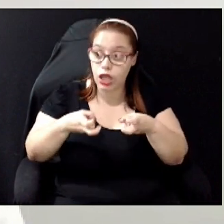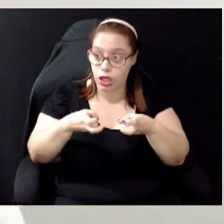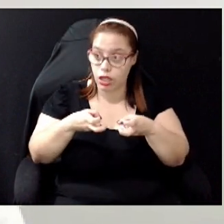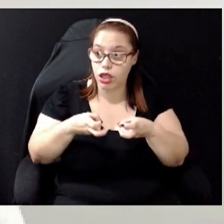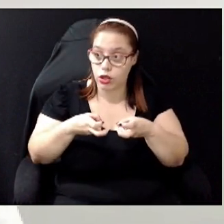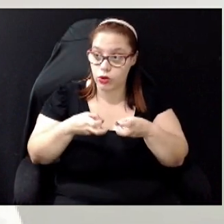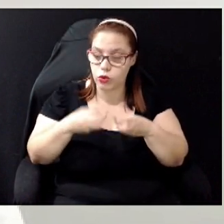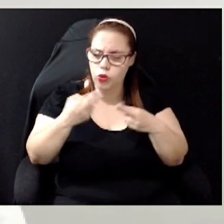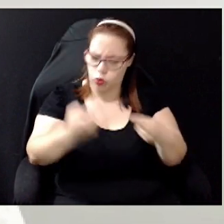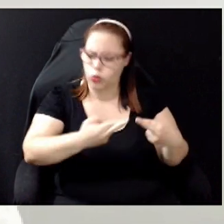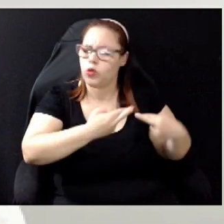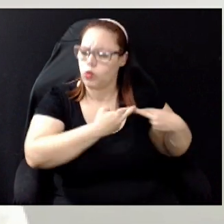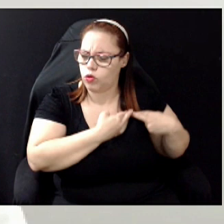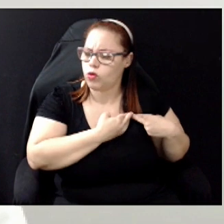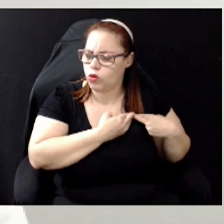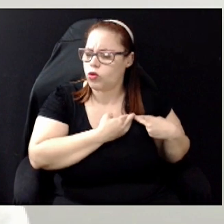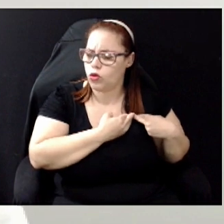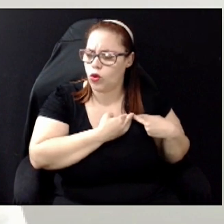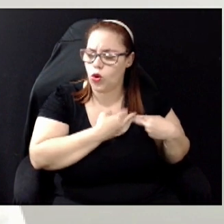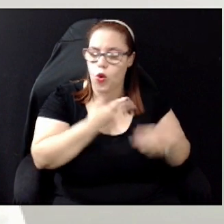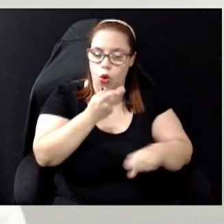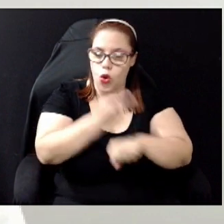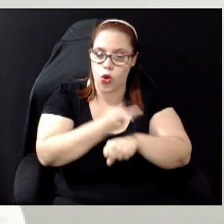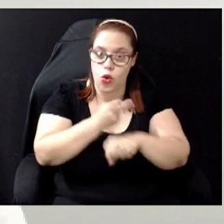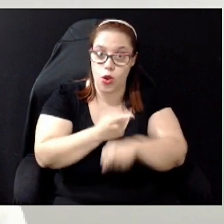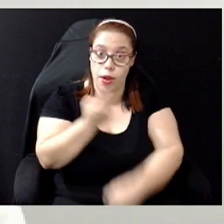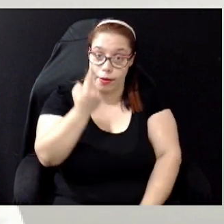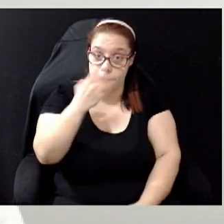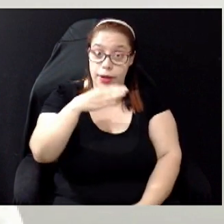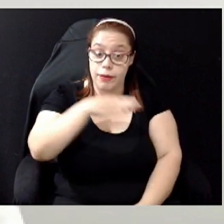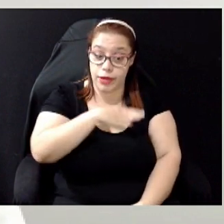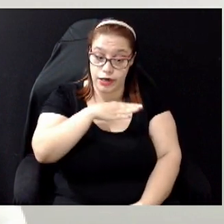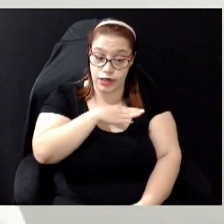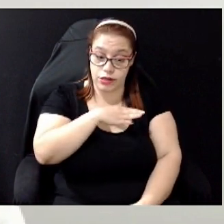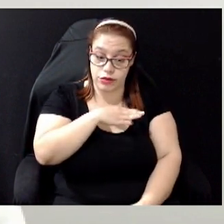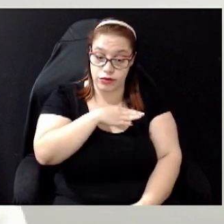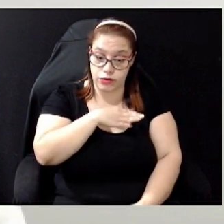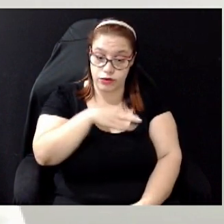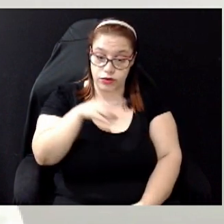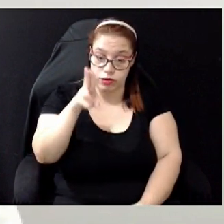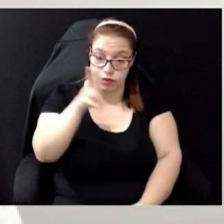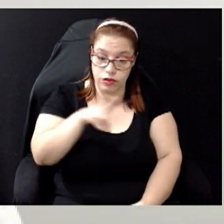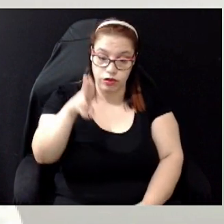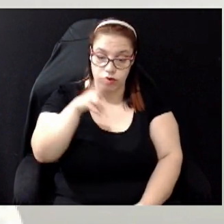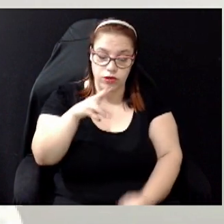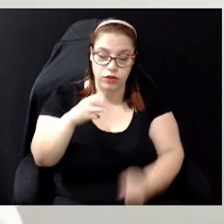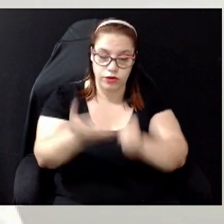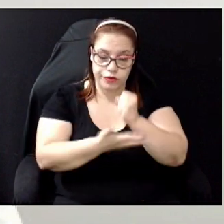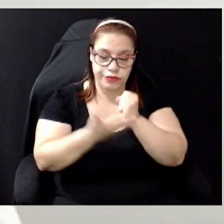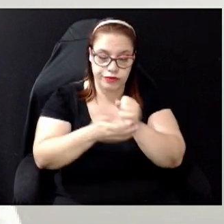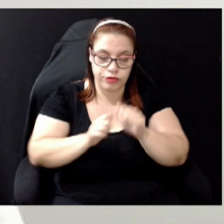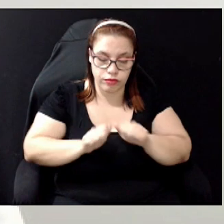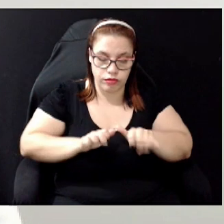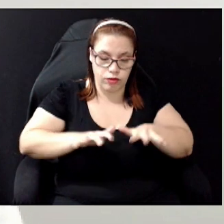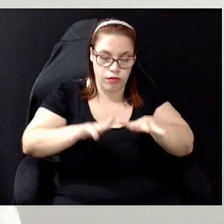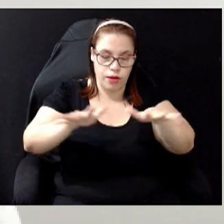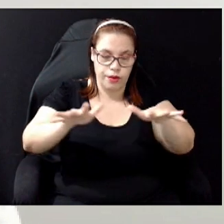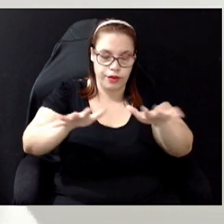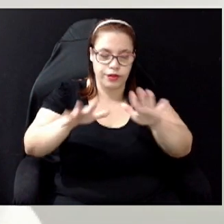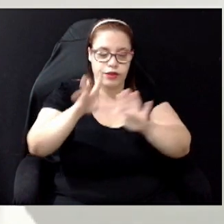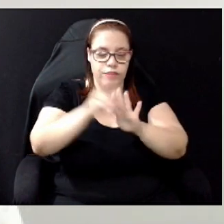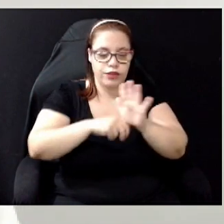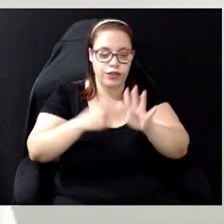Brasil, ela é respeitada. Ganhamos esse prêmio, é a primeira cidade a universalizar o saneamento. Então,